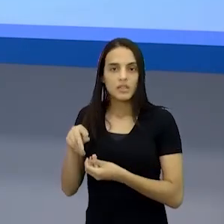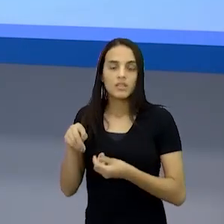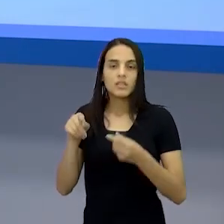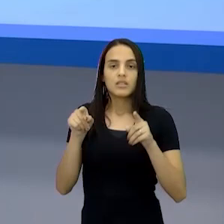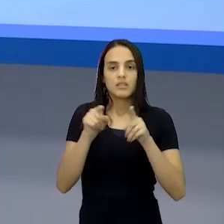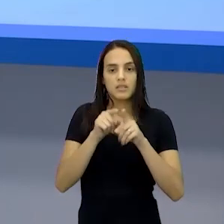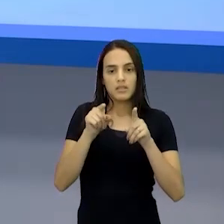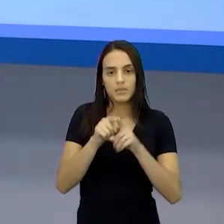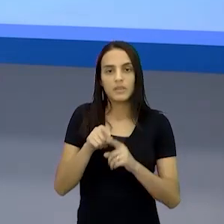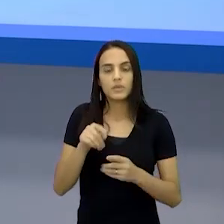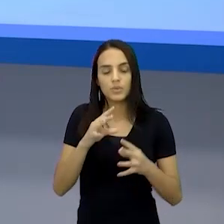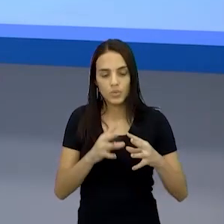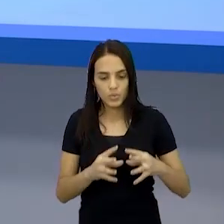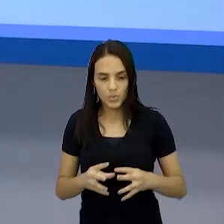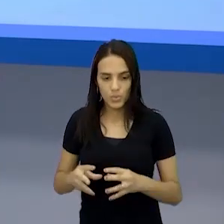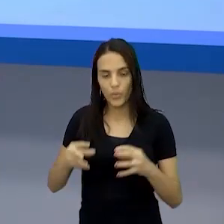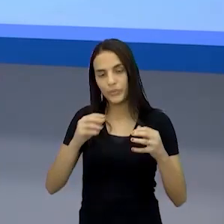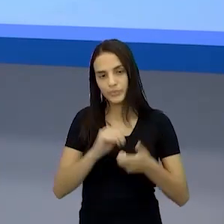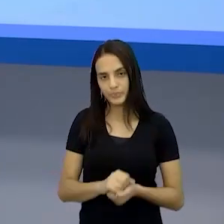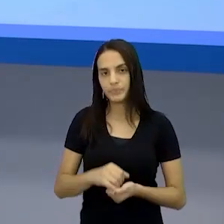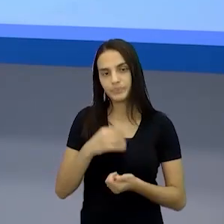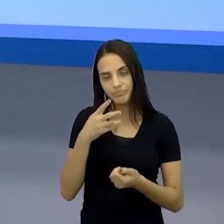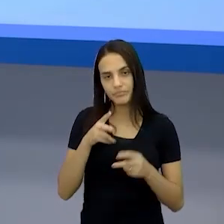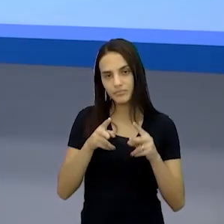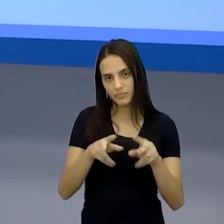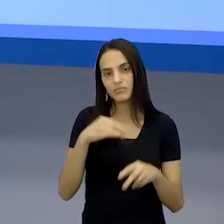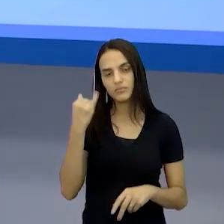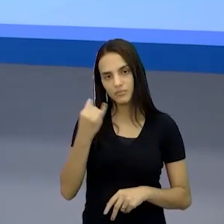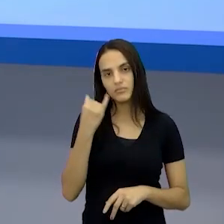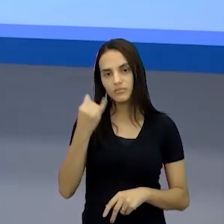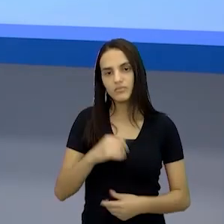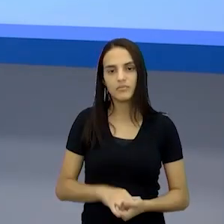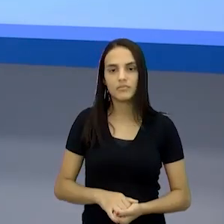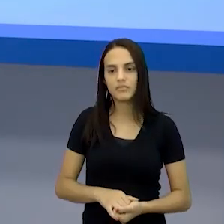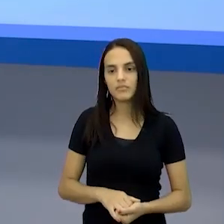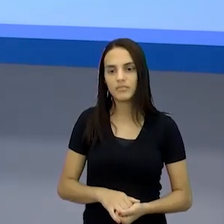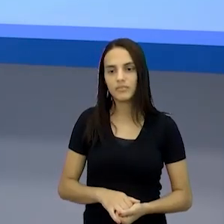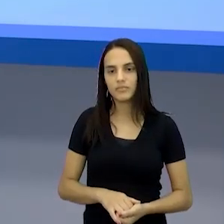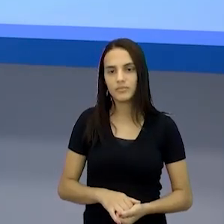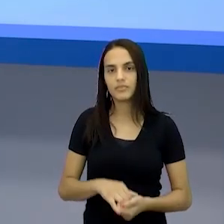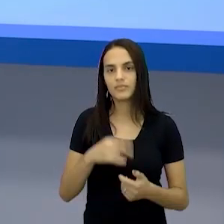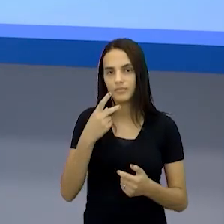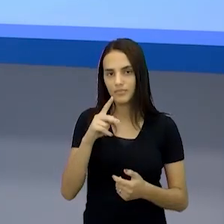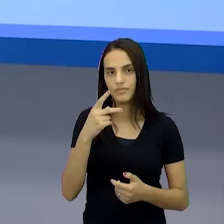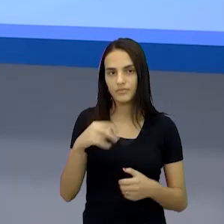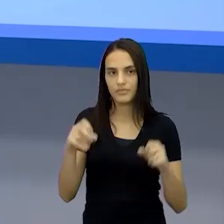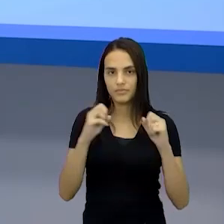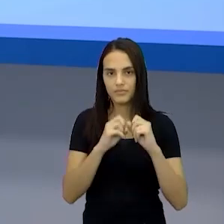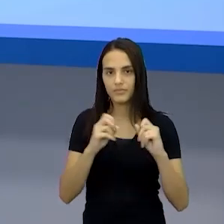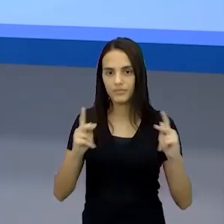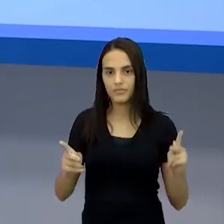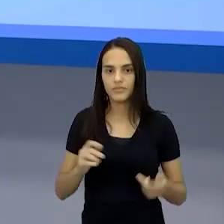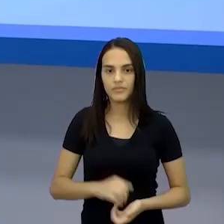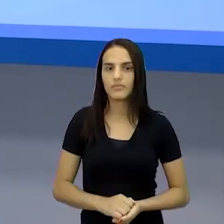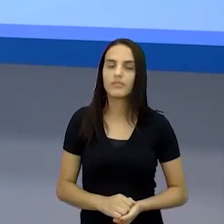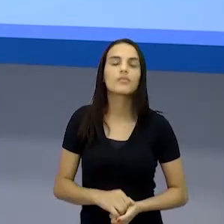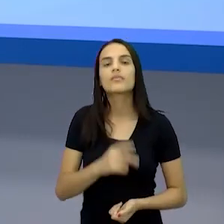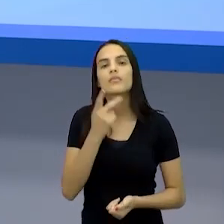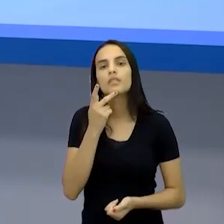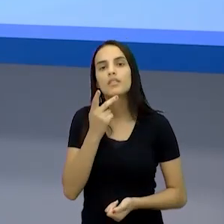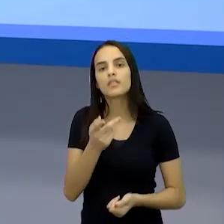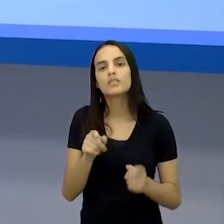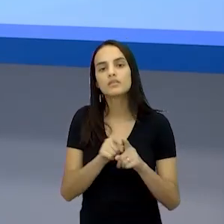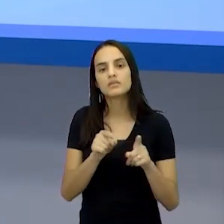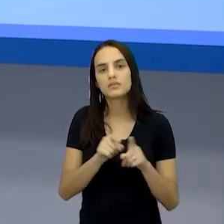aí do solo, tá? Então, sempre importante estar retratando isso aí para vocês, tá certo? E falando aí